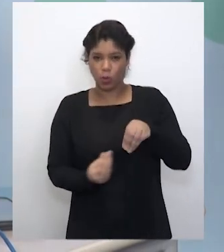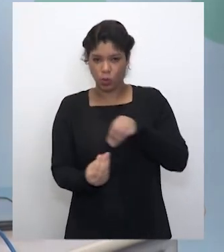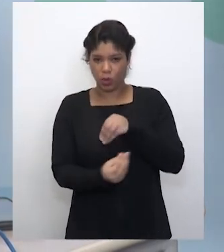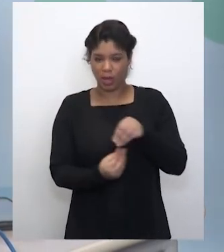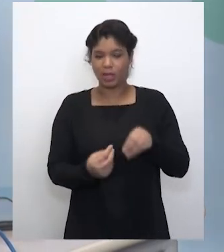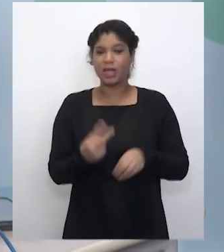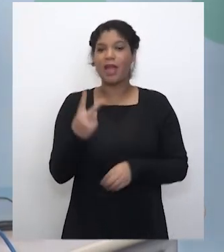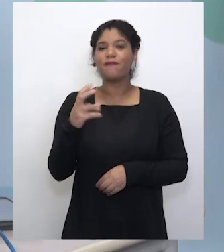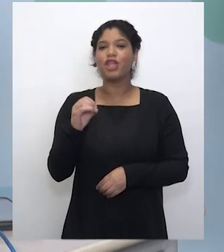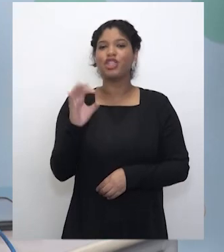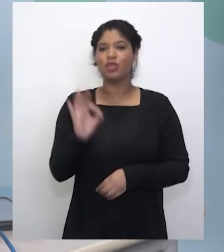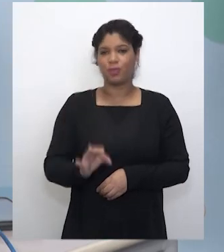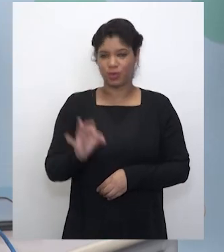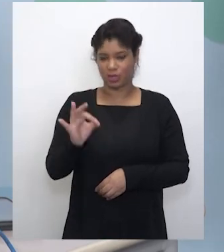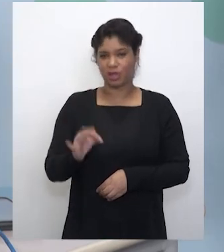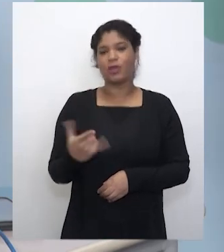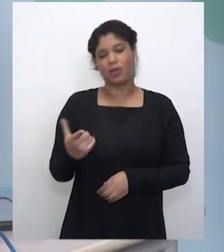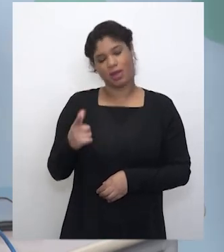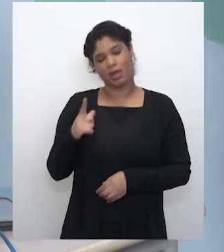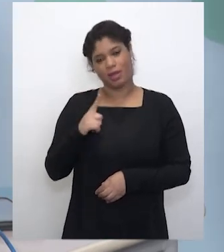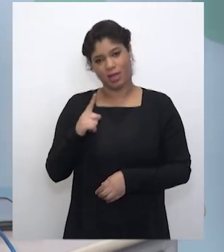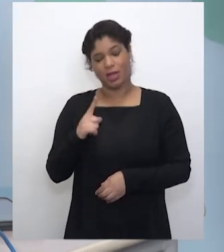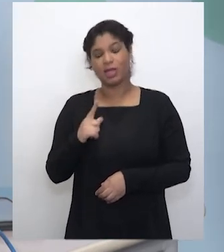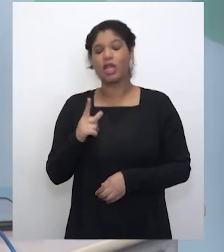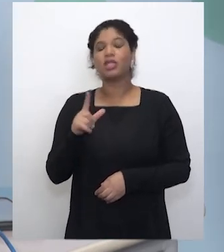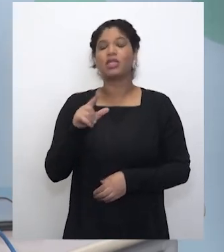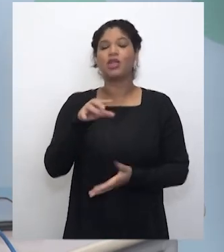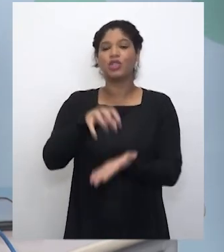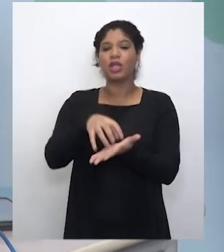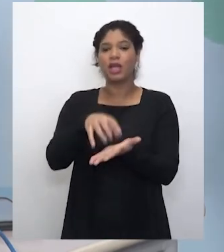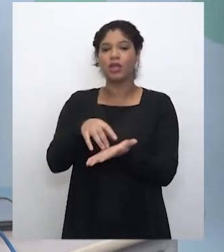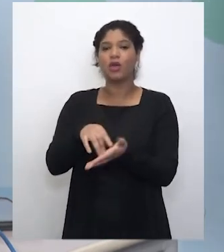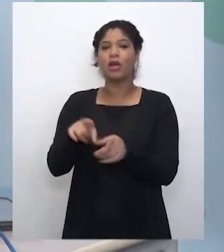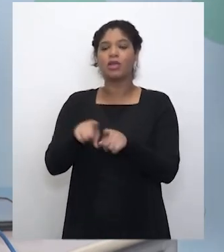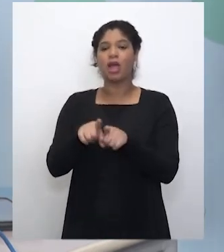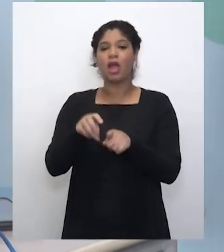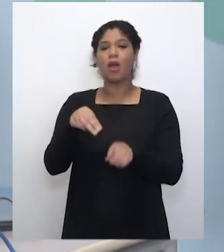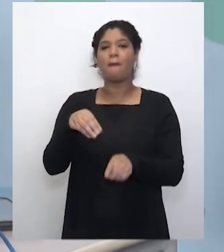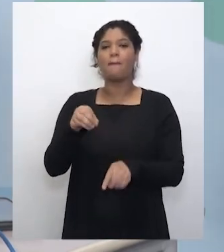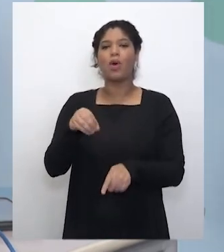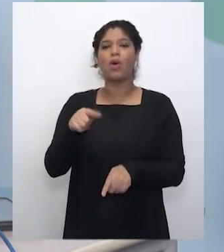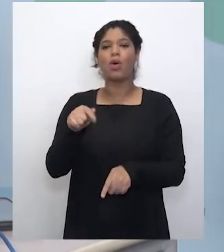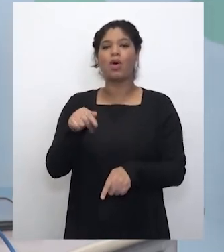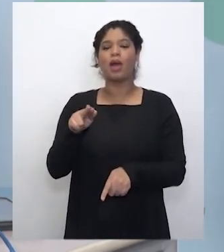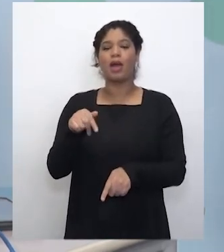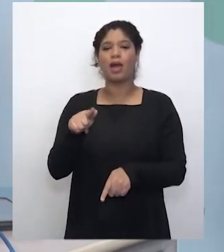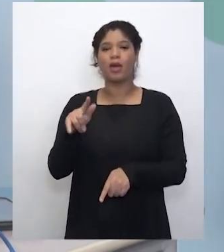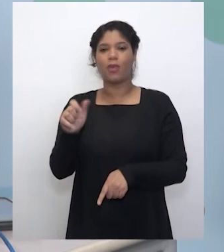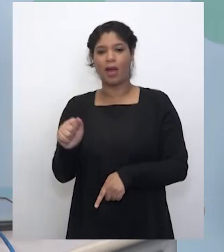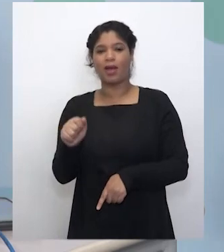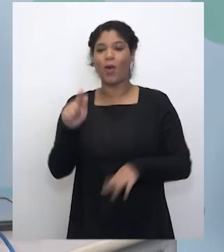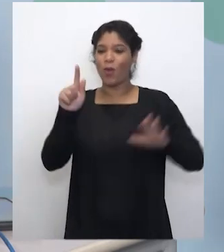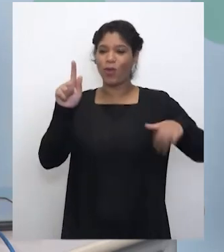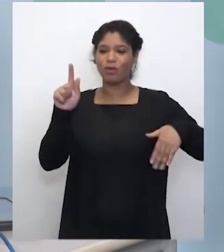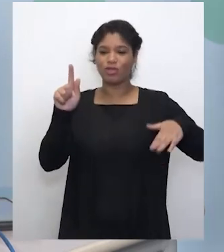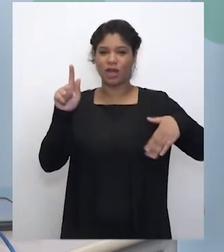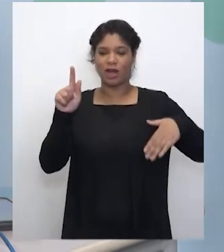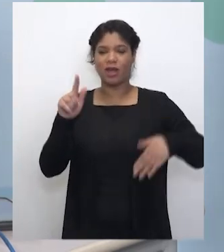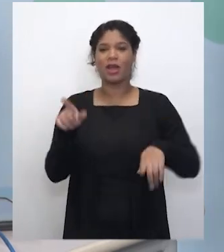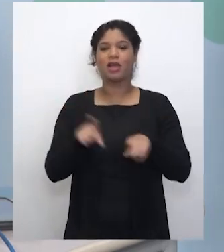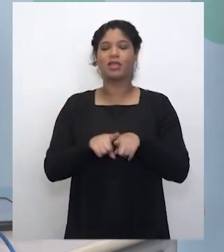quero mandar um abraço aí pro pessoal da Diretoria Centro, Diretoria Sul, pessoal de Mongaguá, Cananéia, Bertioga, Guarujá, pessoal